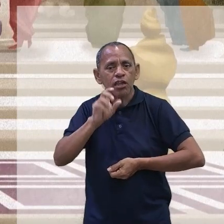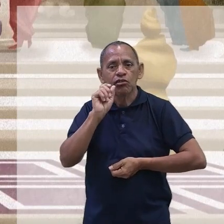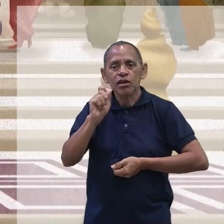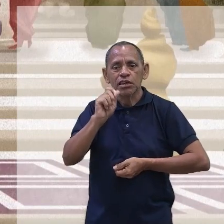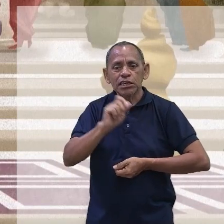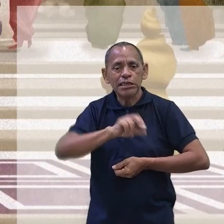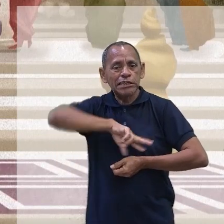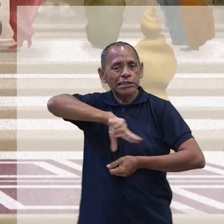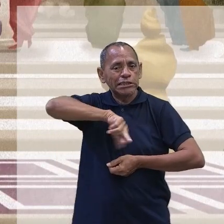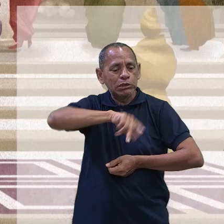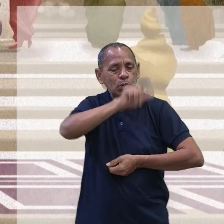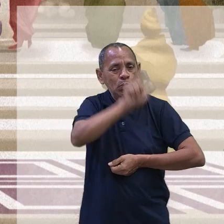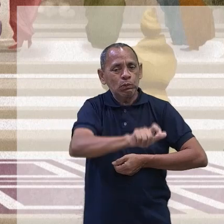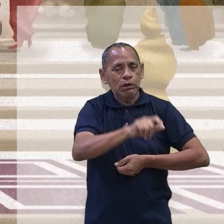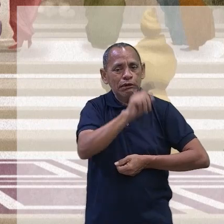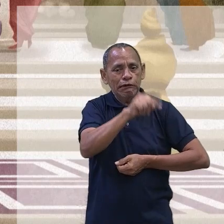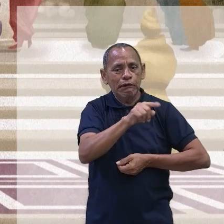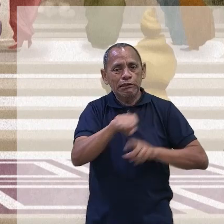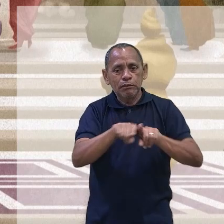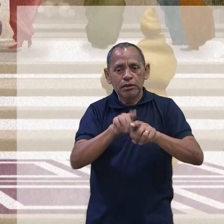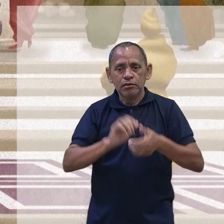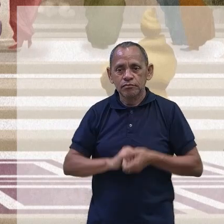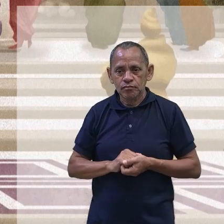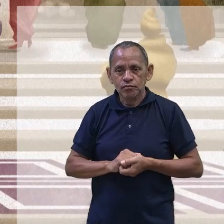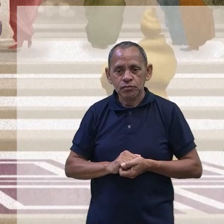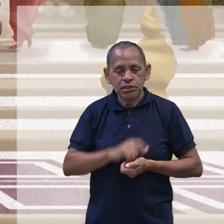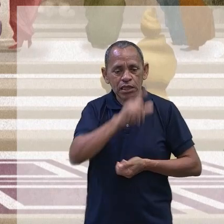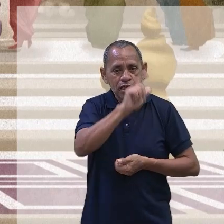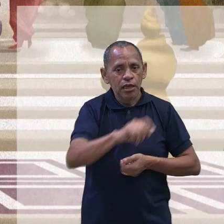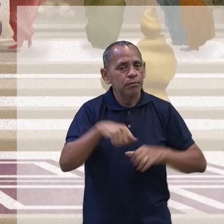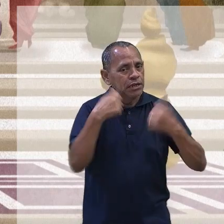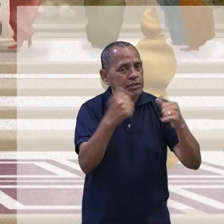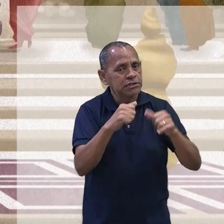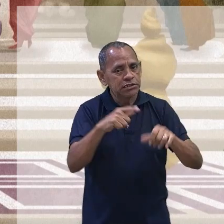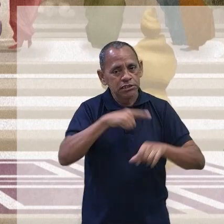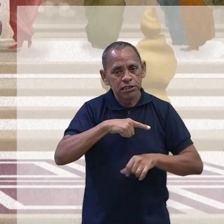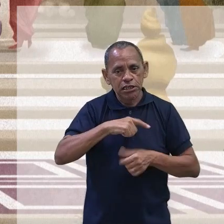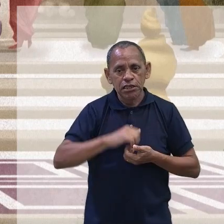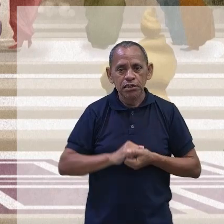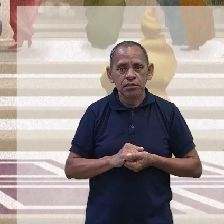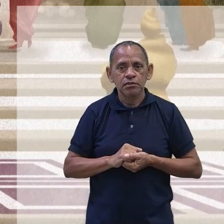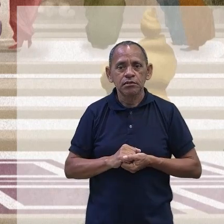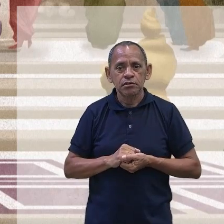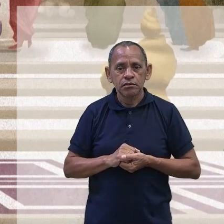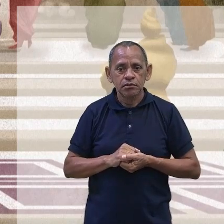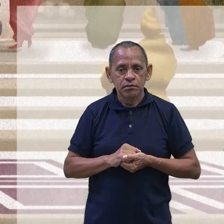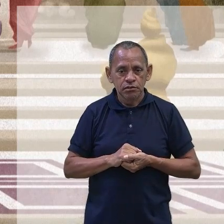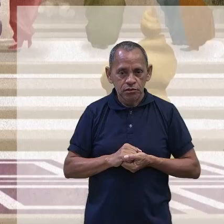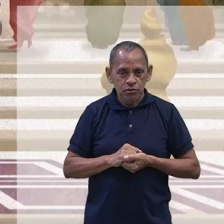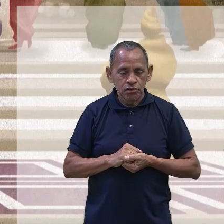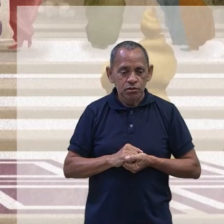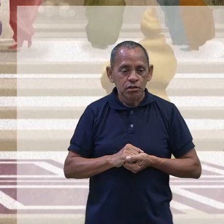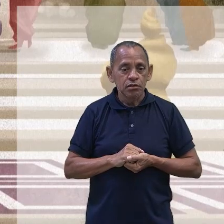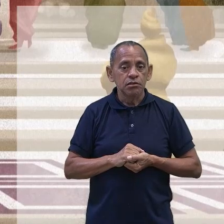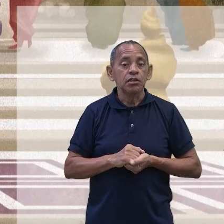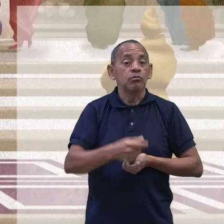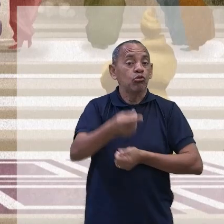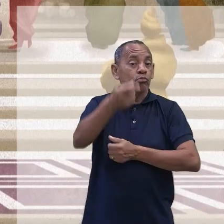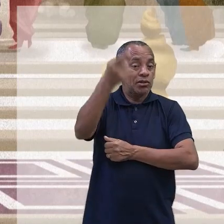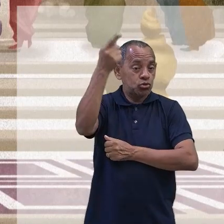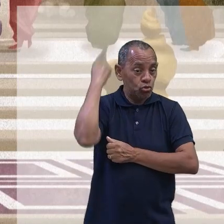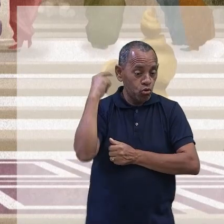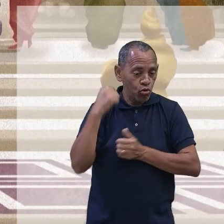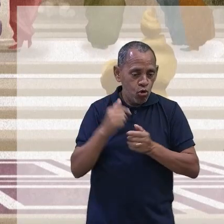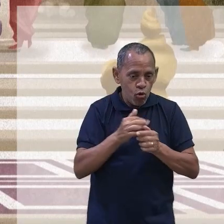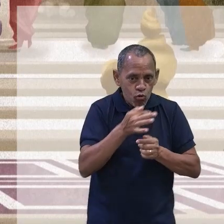é. Forçou qual necessidade, em tempo ido ou vindouro, a nascer